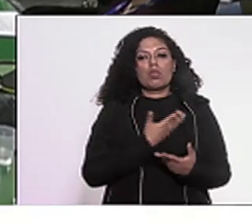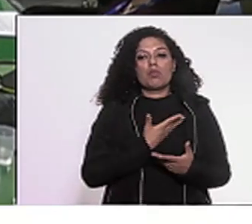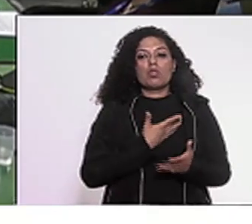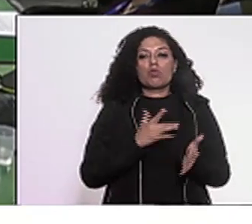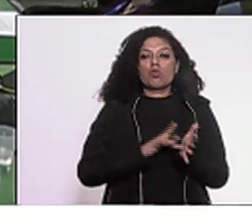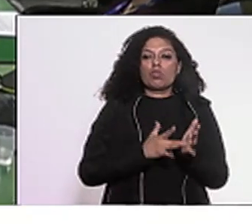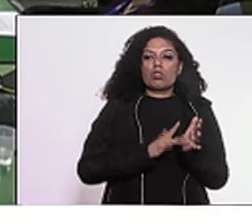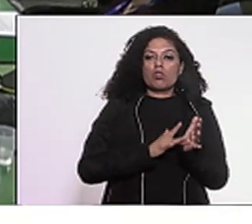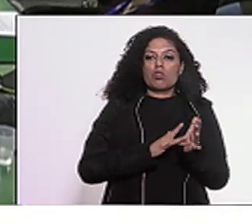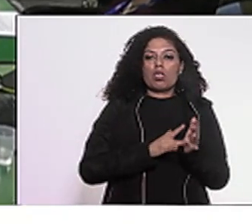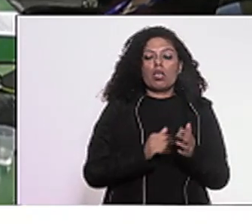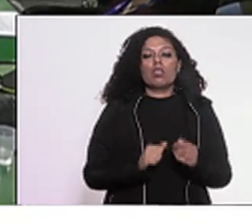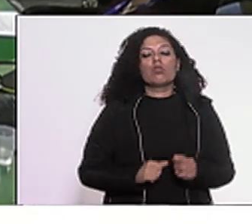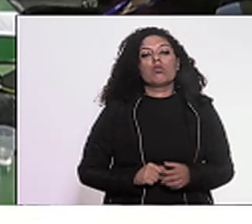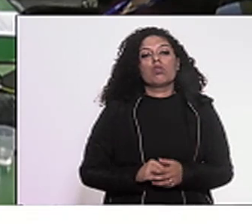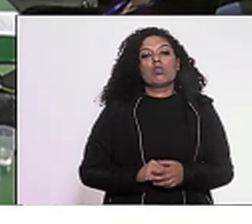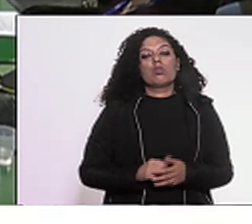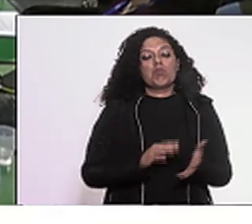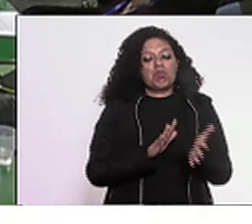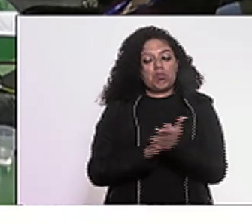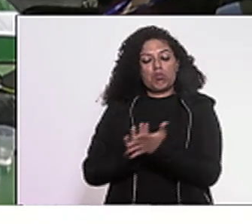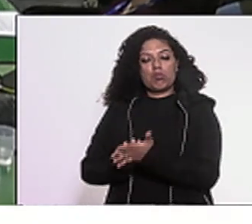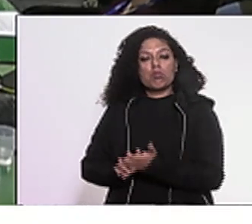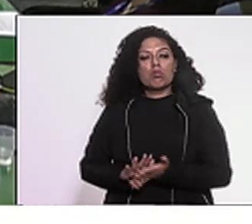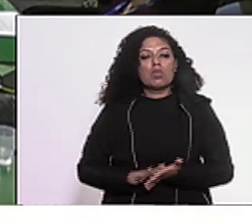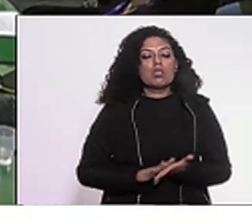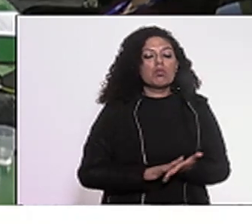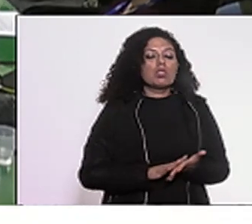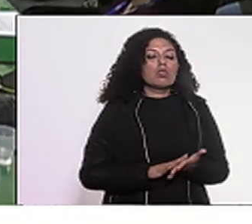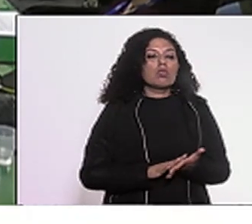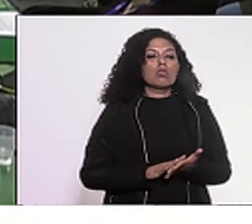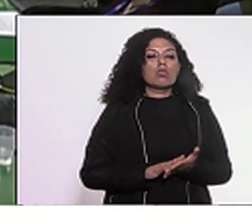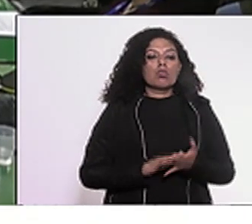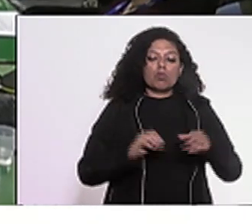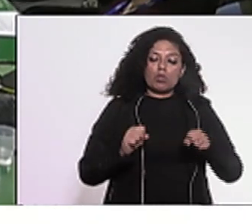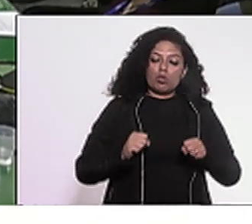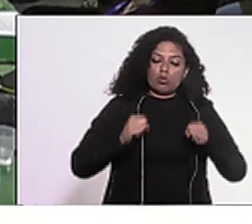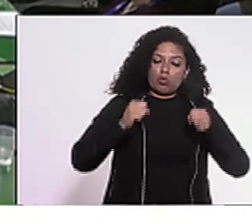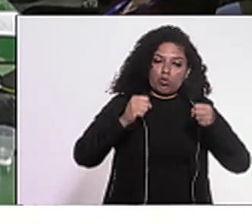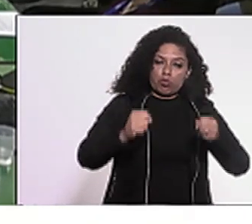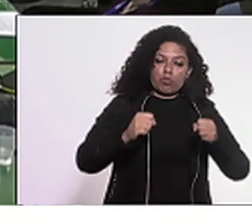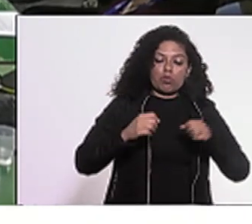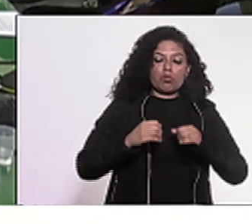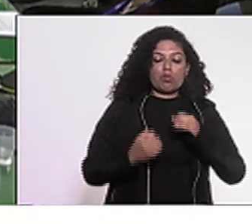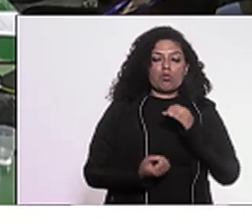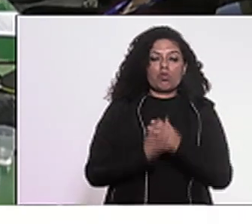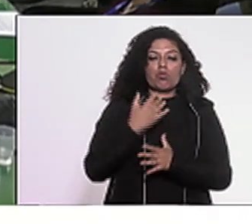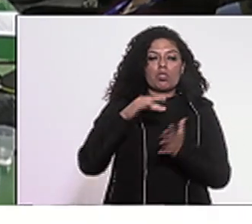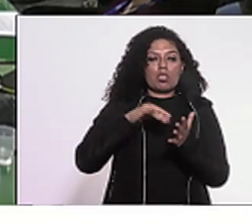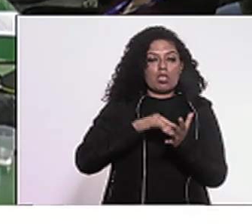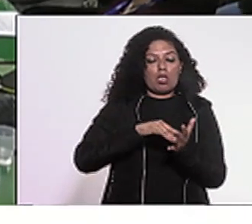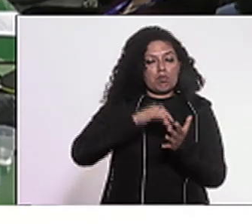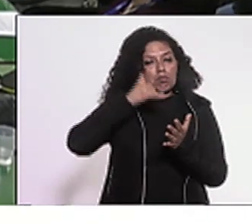sindicato, e parabenizar por essa iniciativa de se criar esse disco assédio. O assédio é